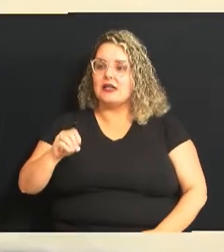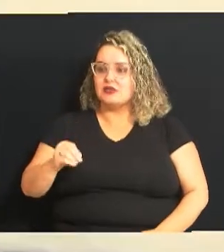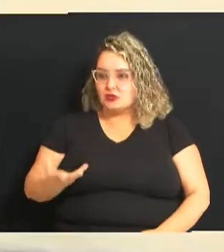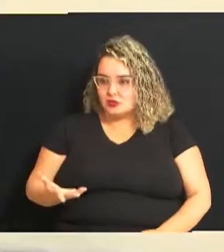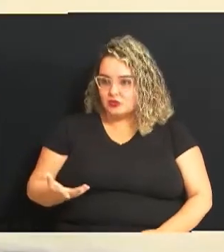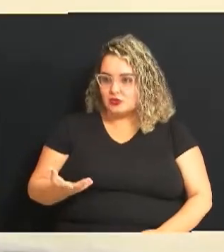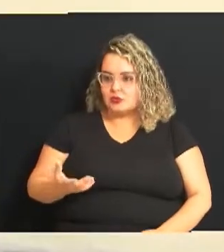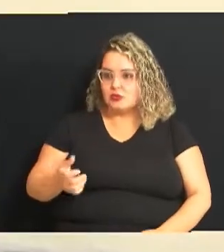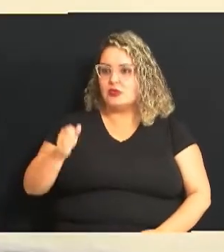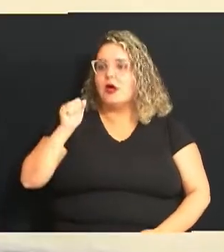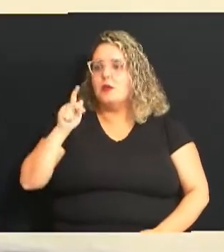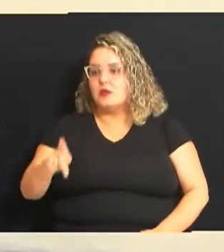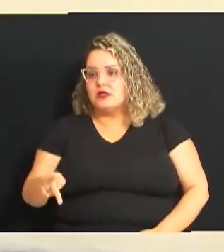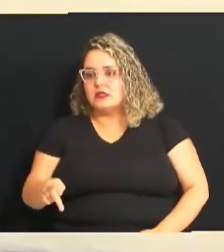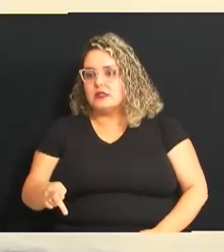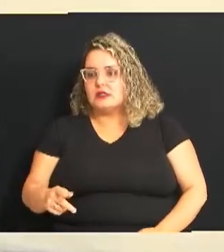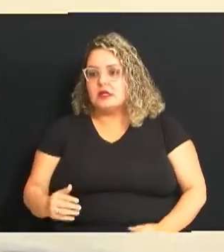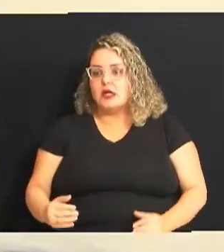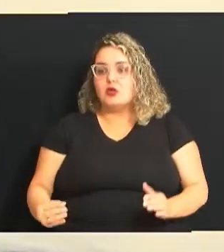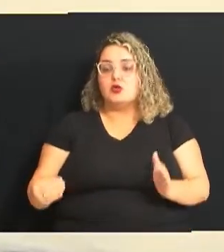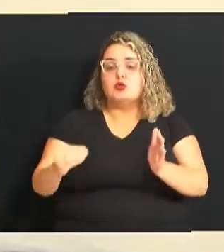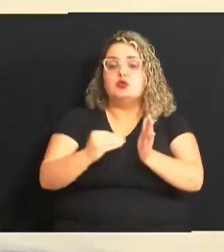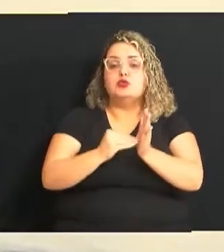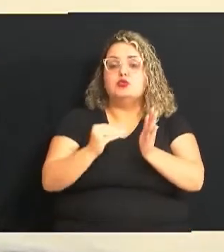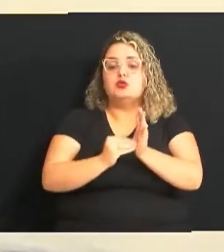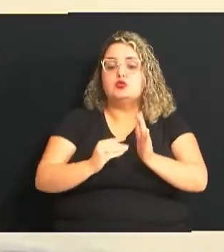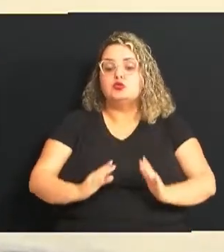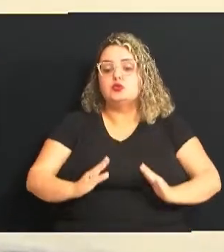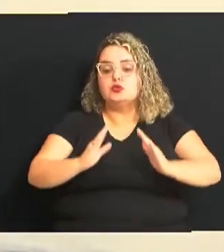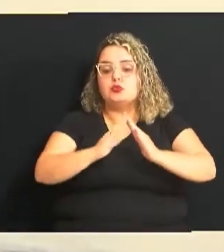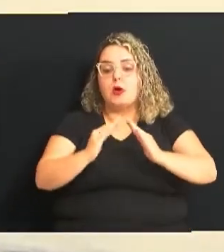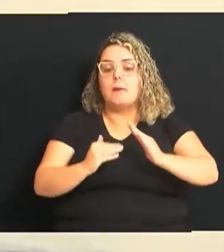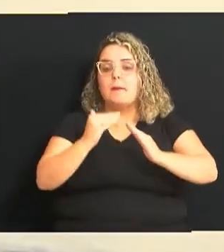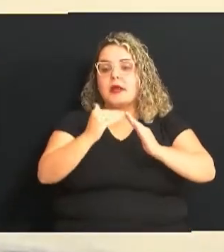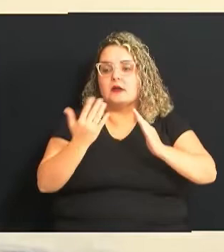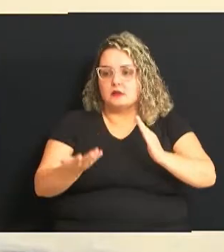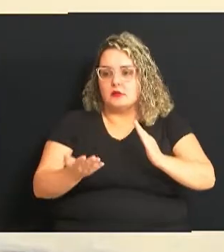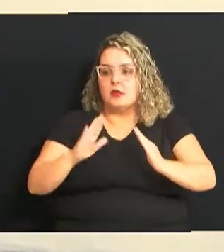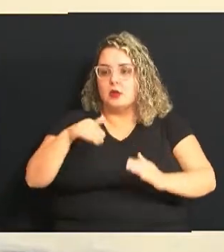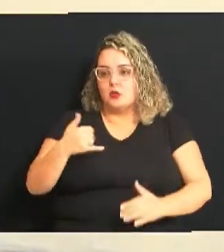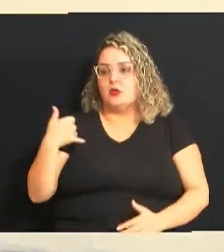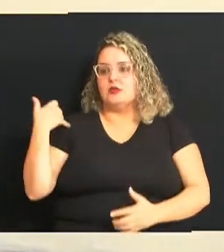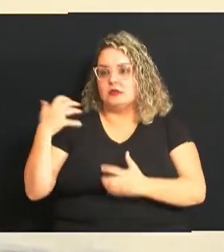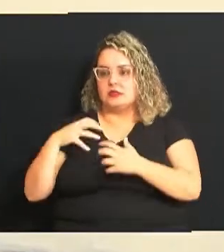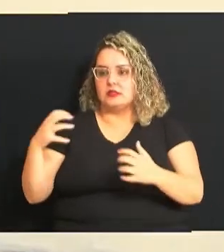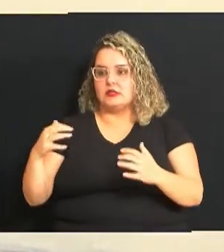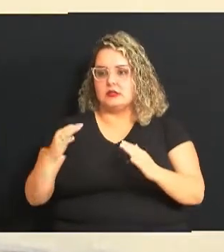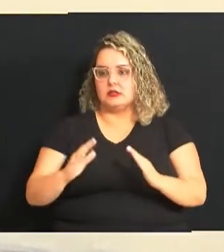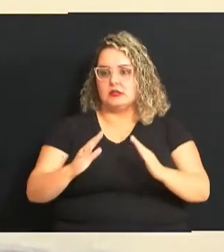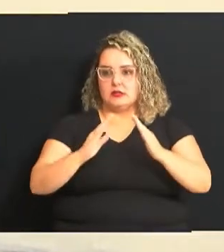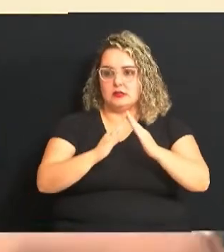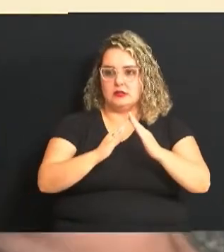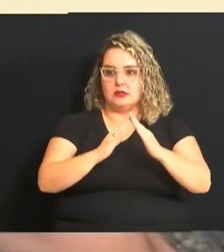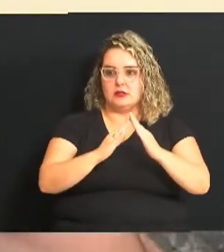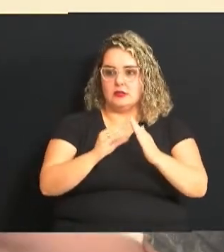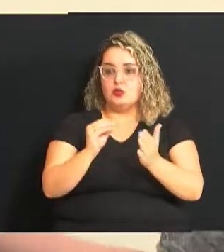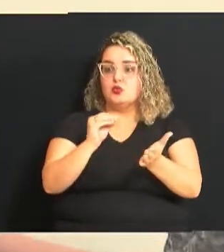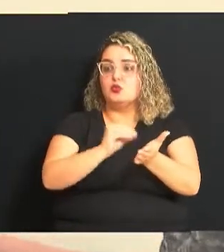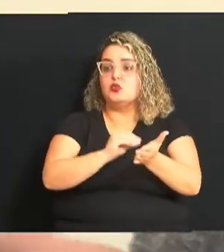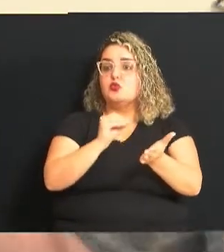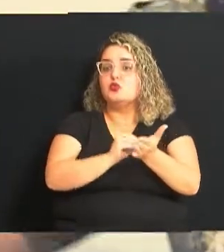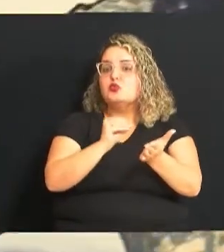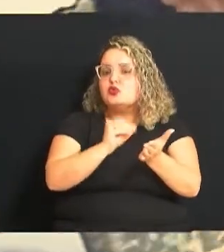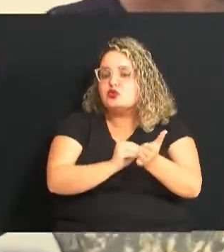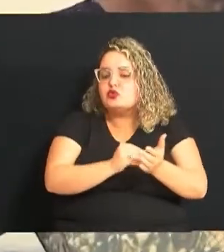no último aposento. Então, a pessoa, quando ela ficava idosa, ela era sempre colocada no